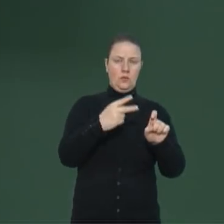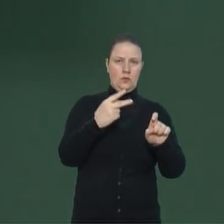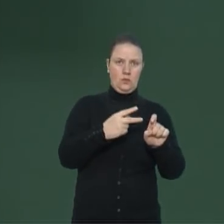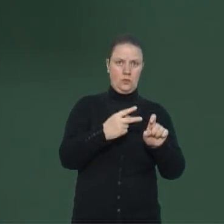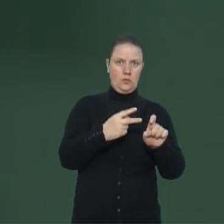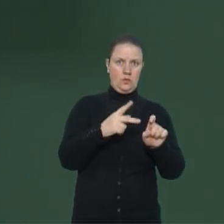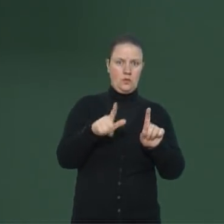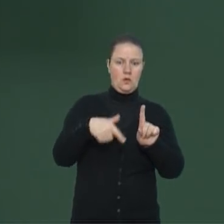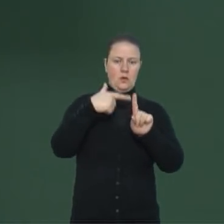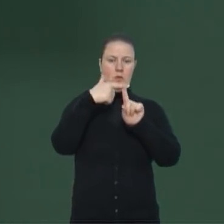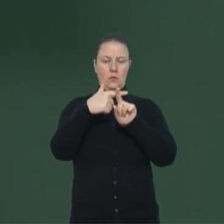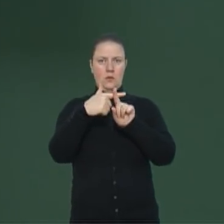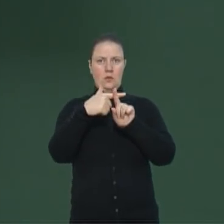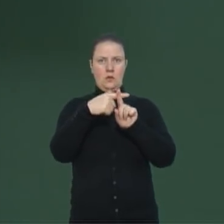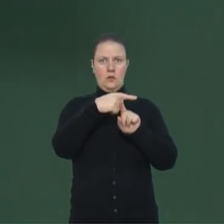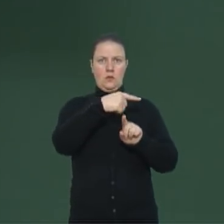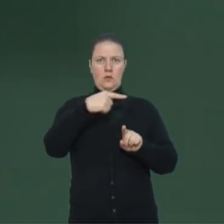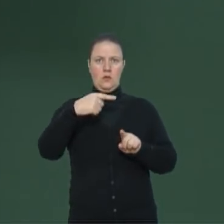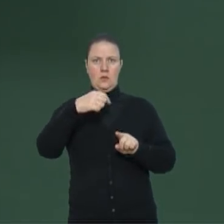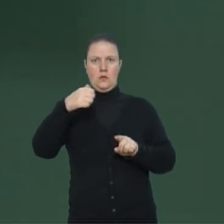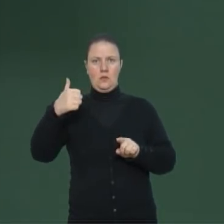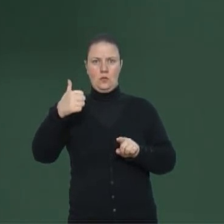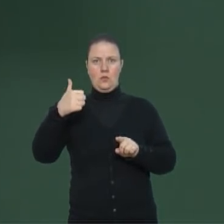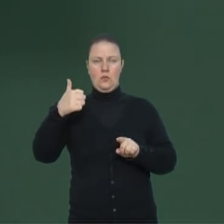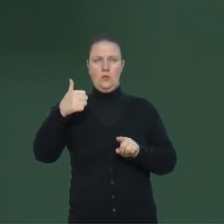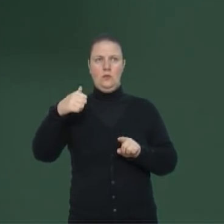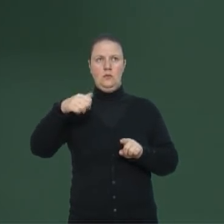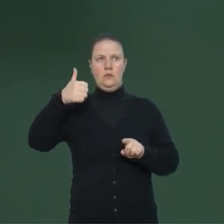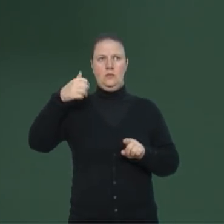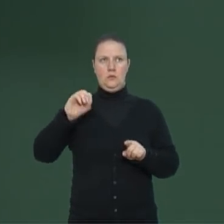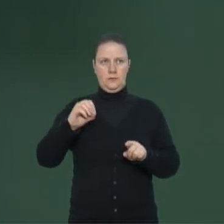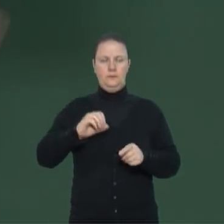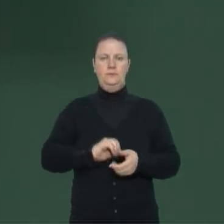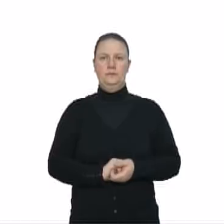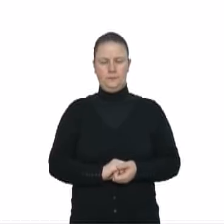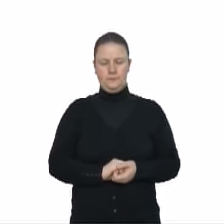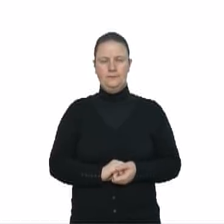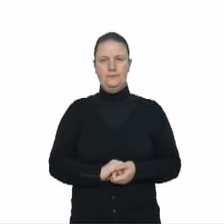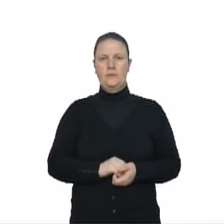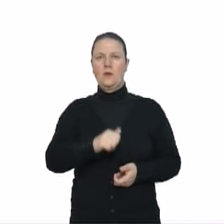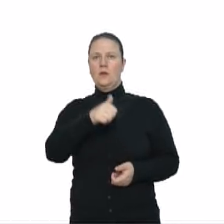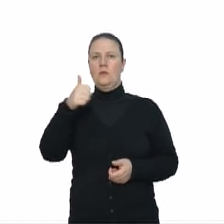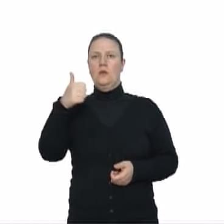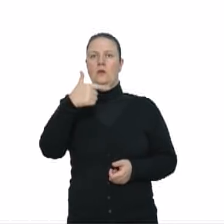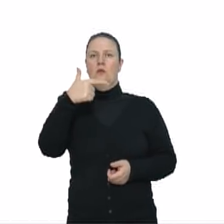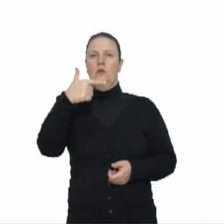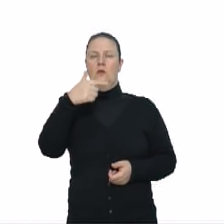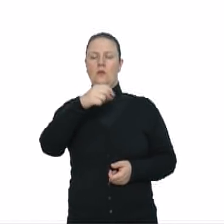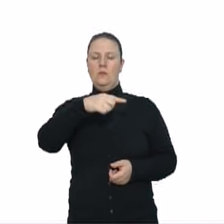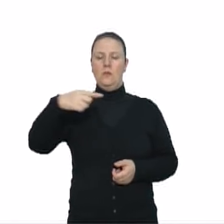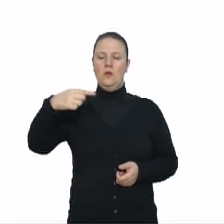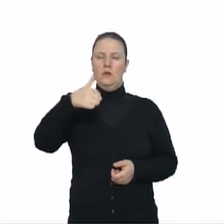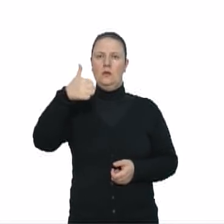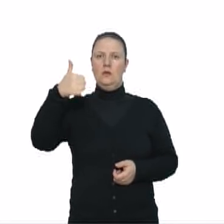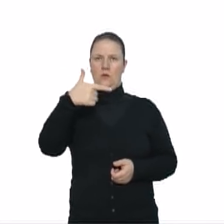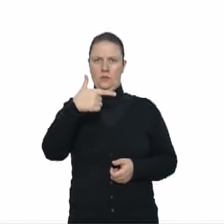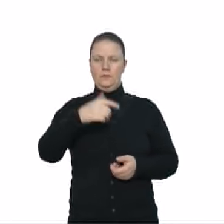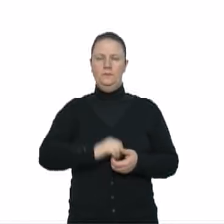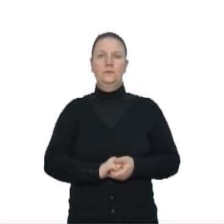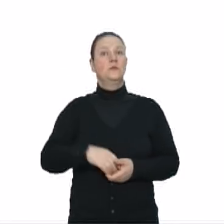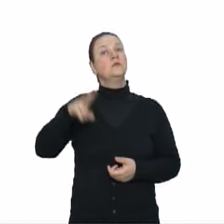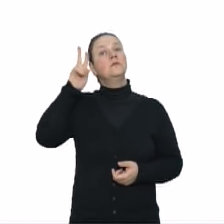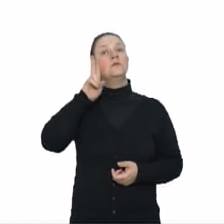Então, vai ficar mais 11 menos 1, 10. Usando menos, fica menos 11 menos 1, menos 12. Só que se você lembrar